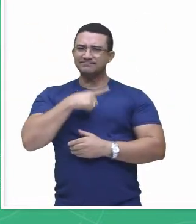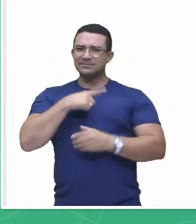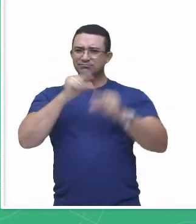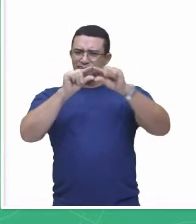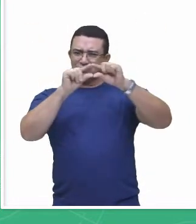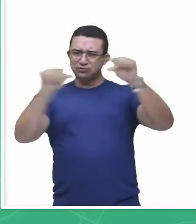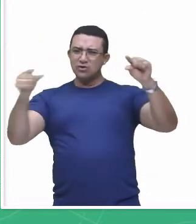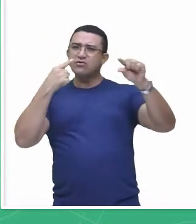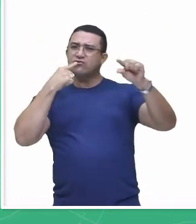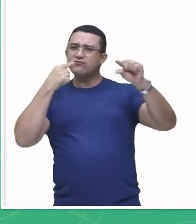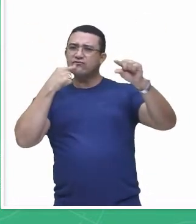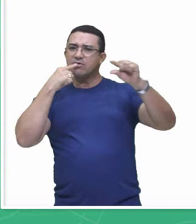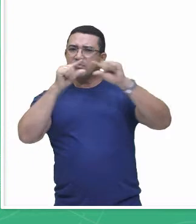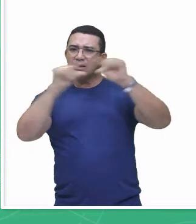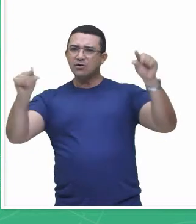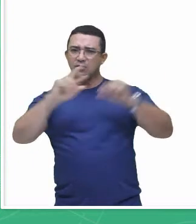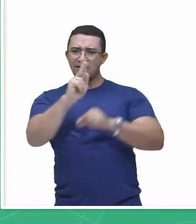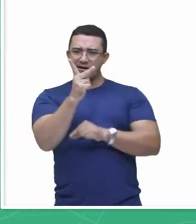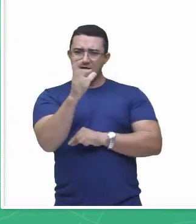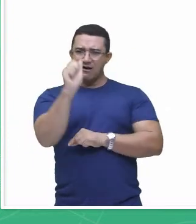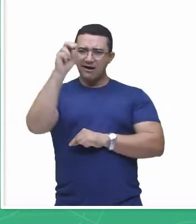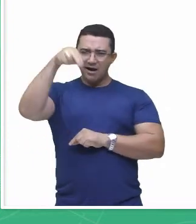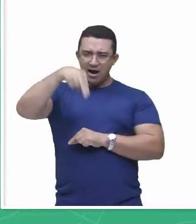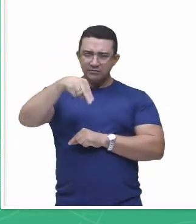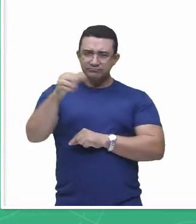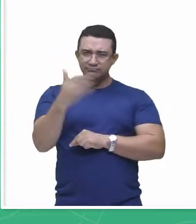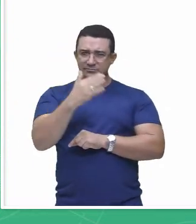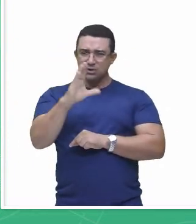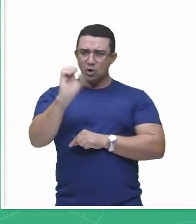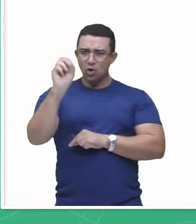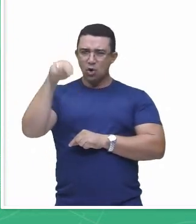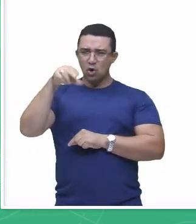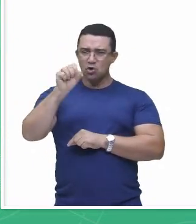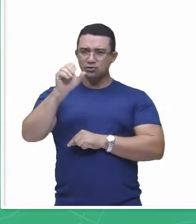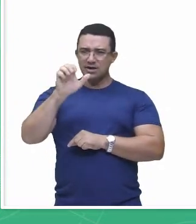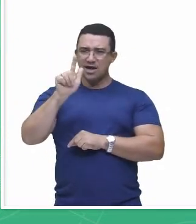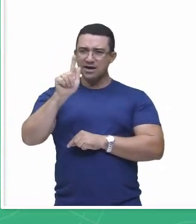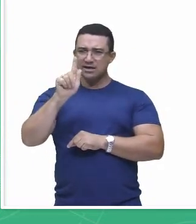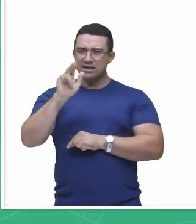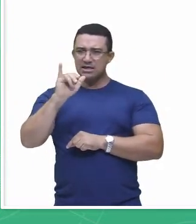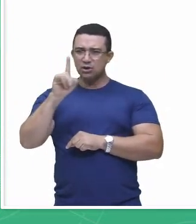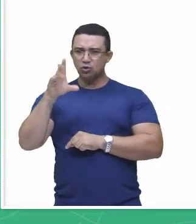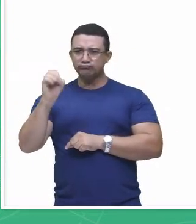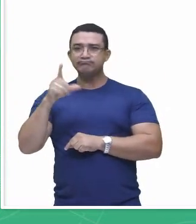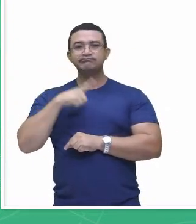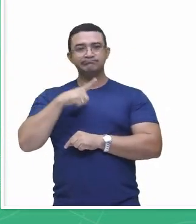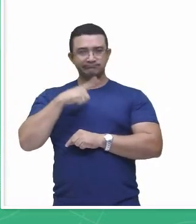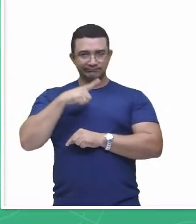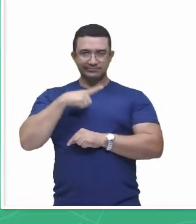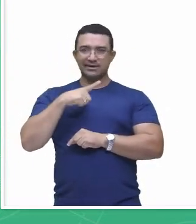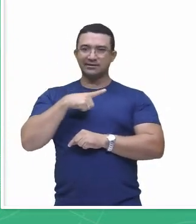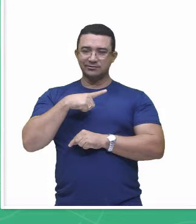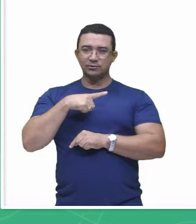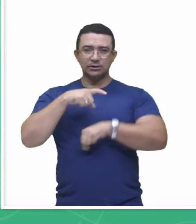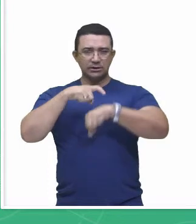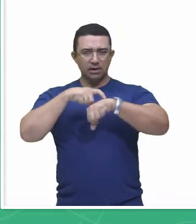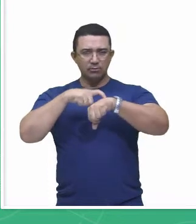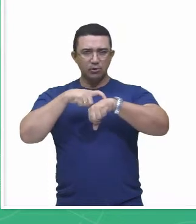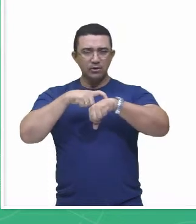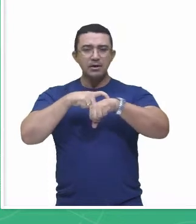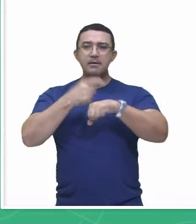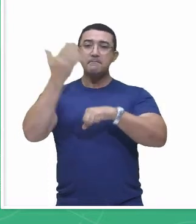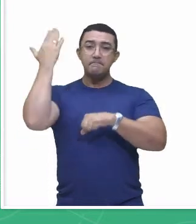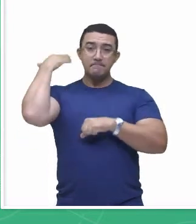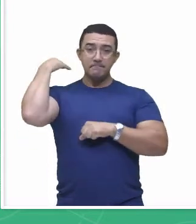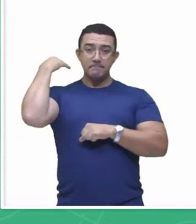han conseguido. O que nós aprendemos? Que temos o pretérito perfeito composto, ele é